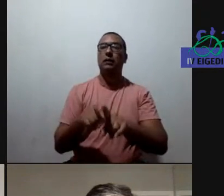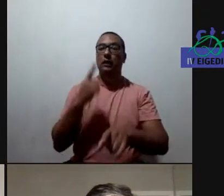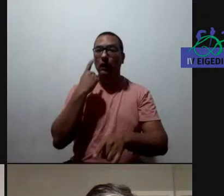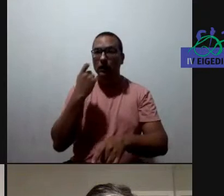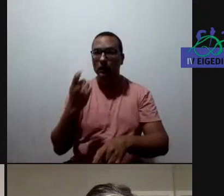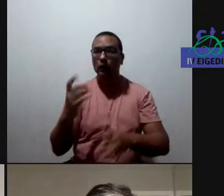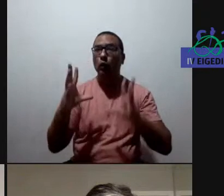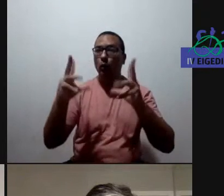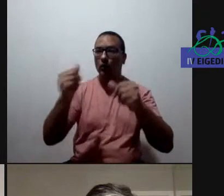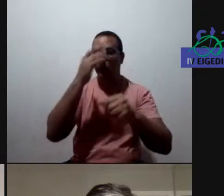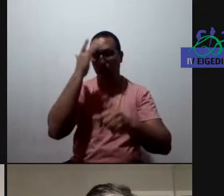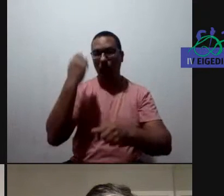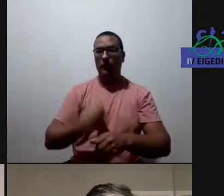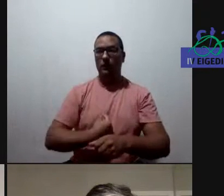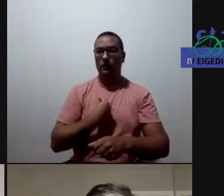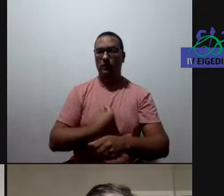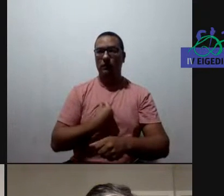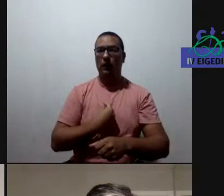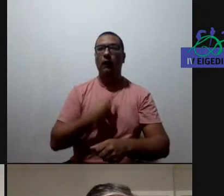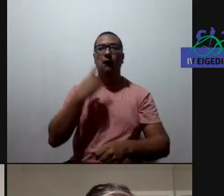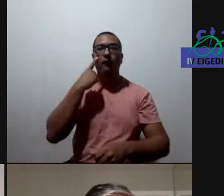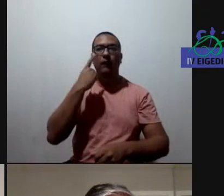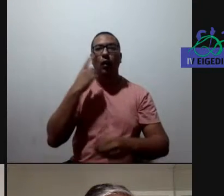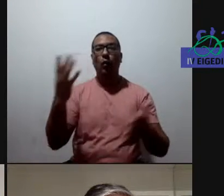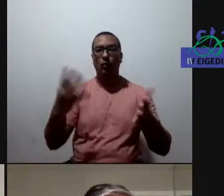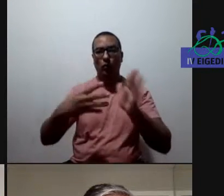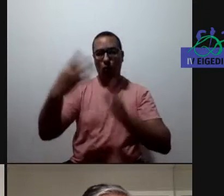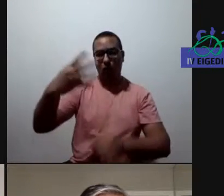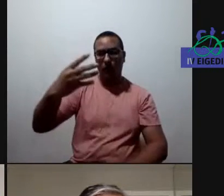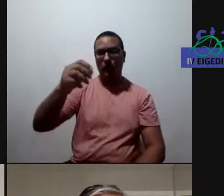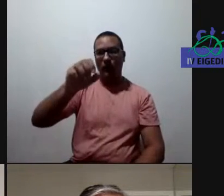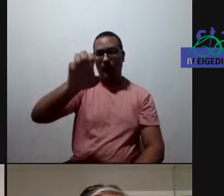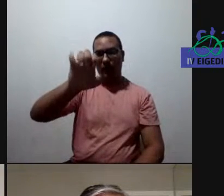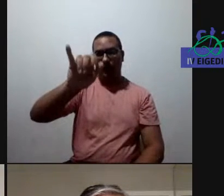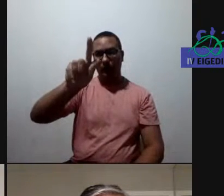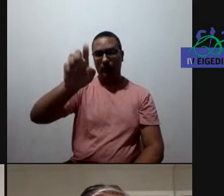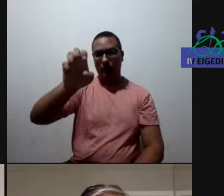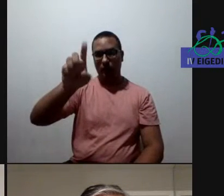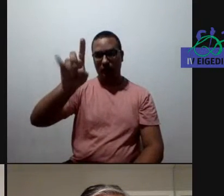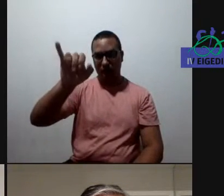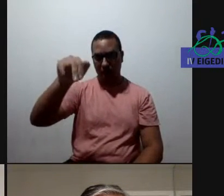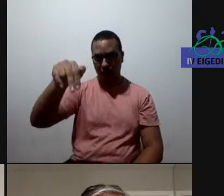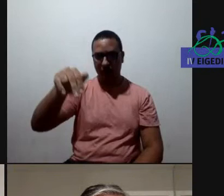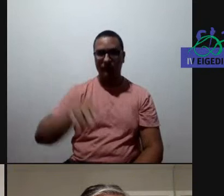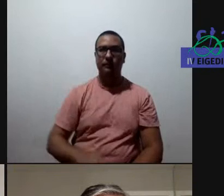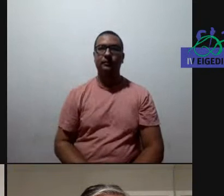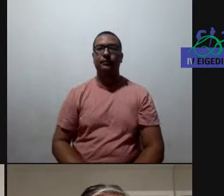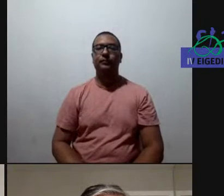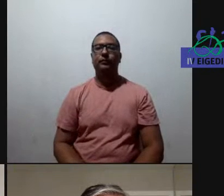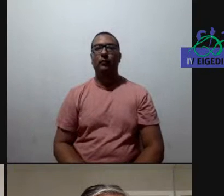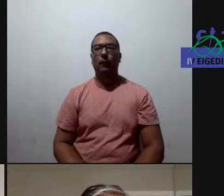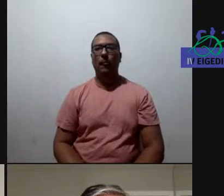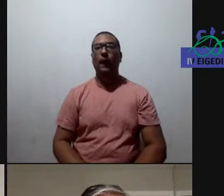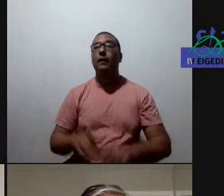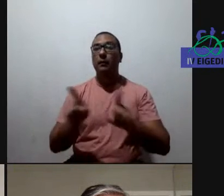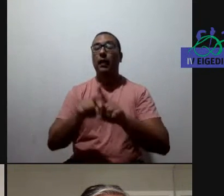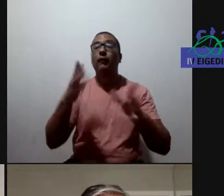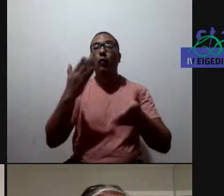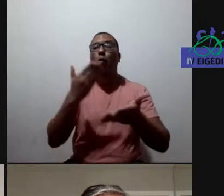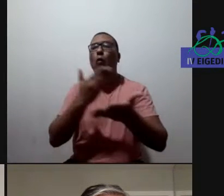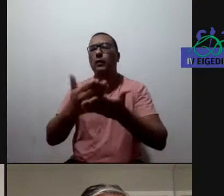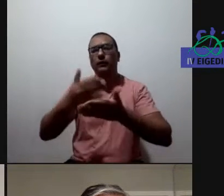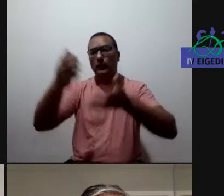os participantes do Quarto Entendido. Nós vamos trabalhar da seguinte forma,